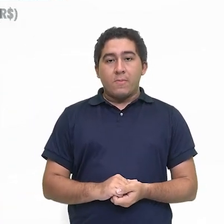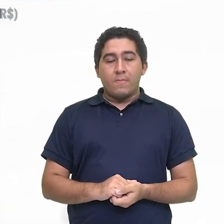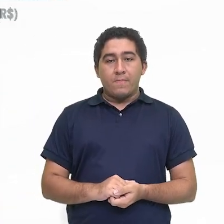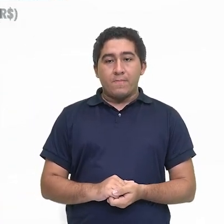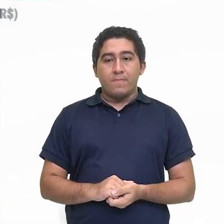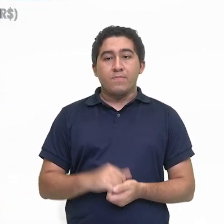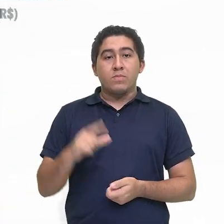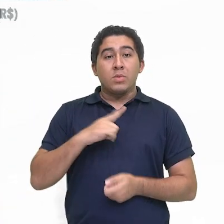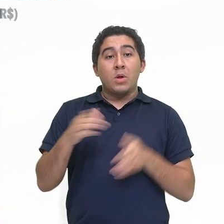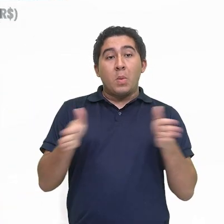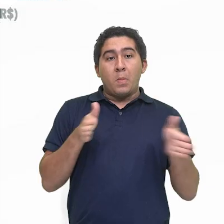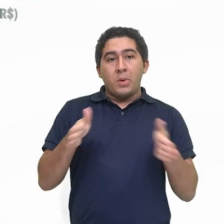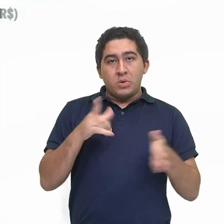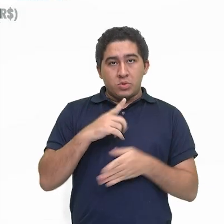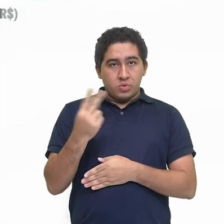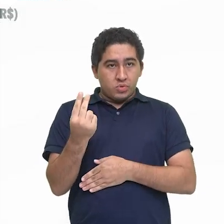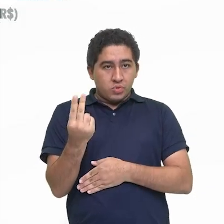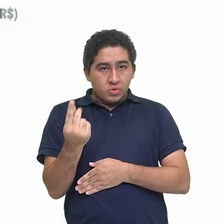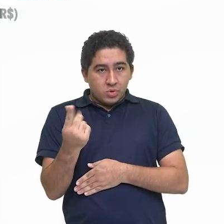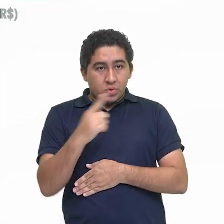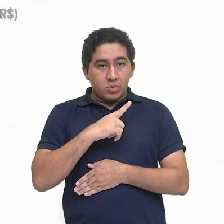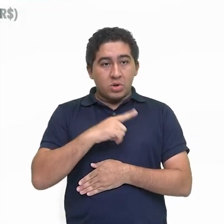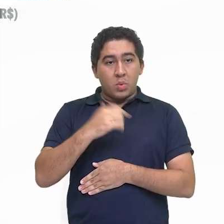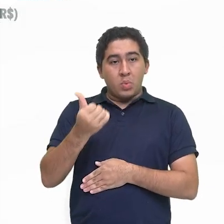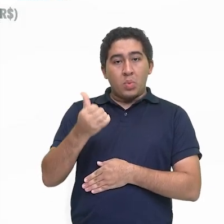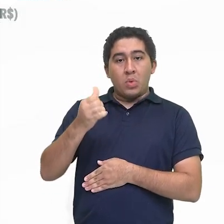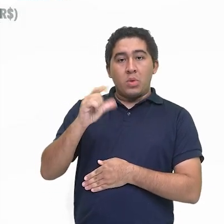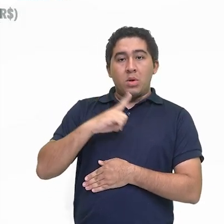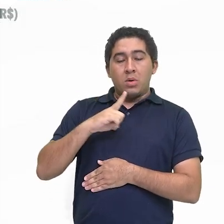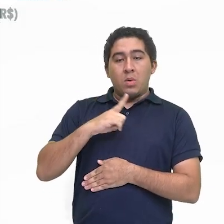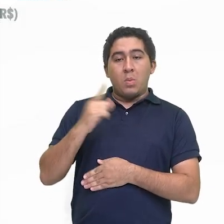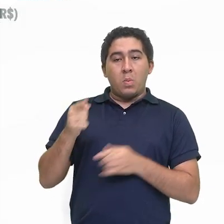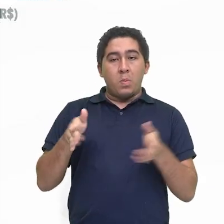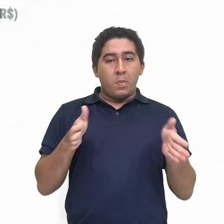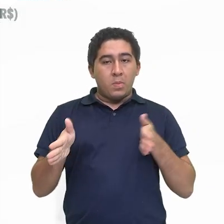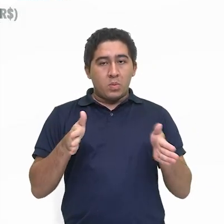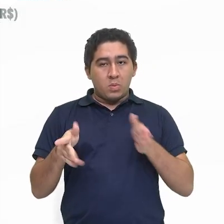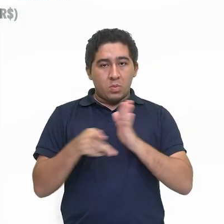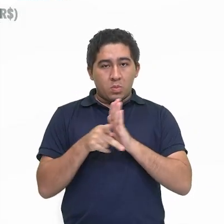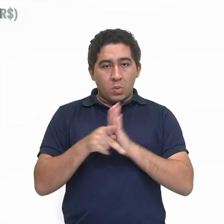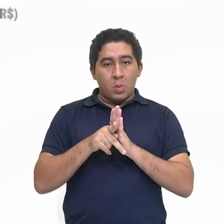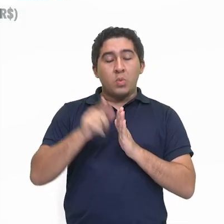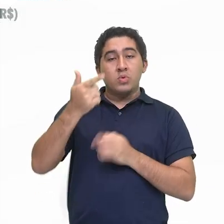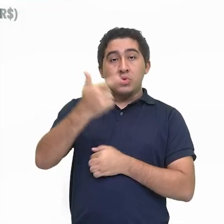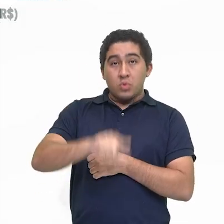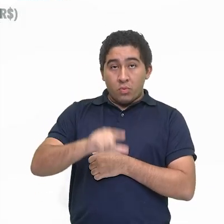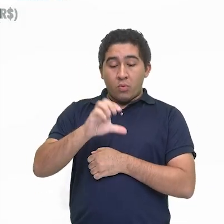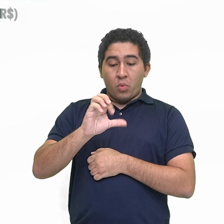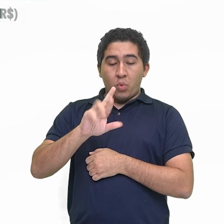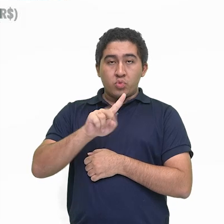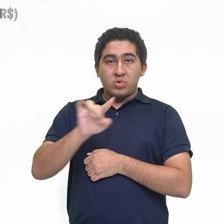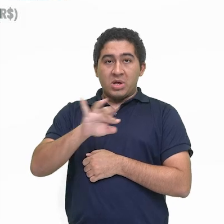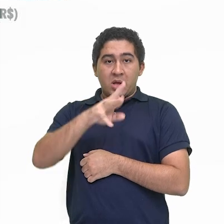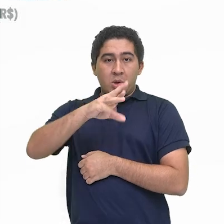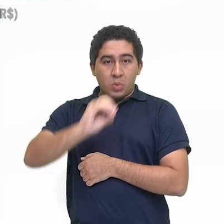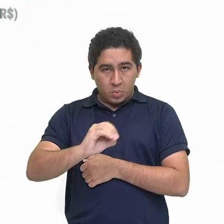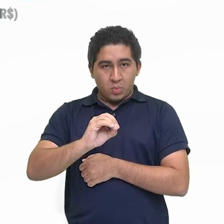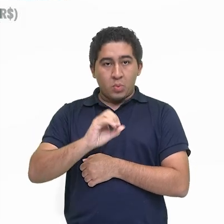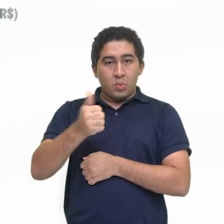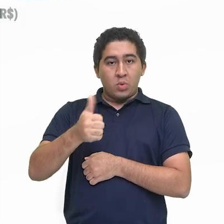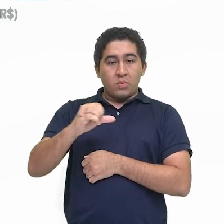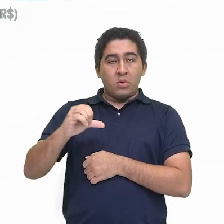a 1990. Durante 3 anos, teremos o Cruzeiro, novamente, de 1990